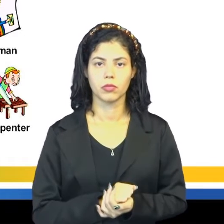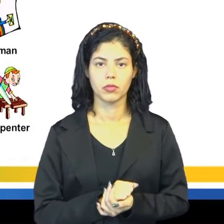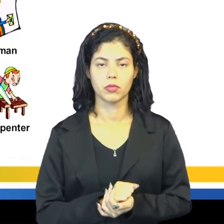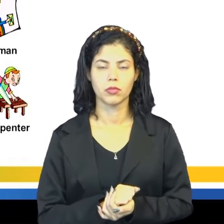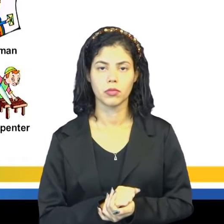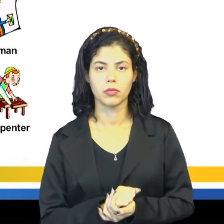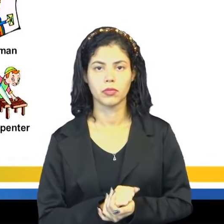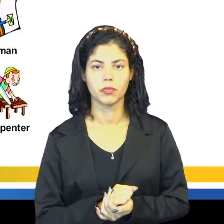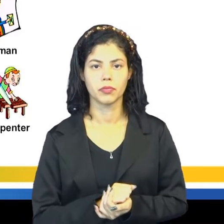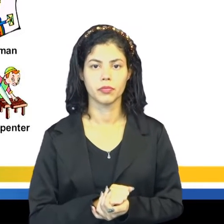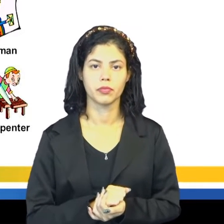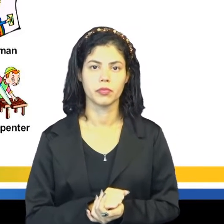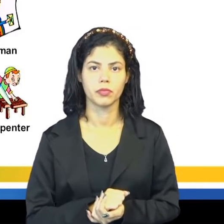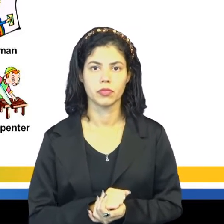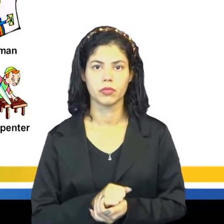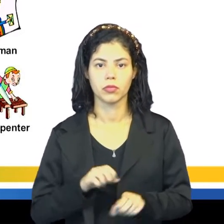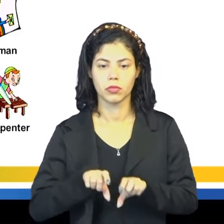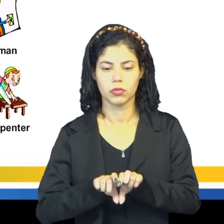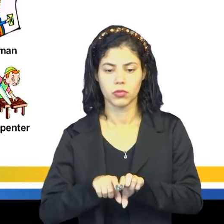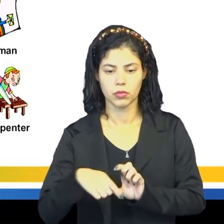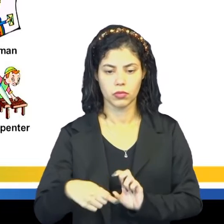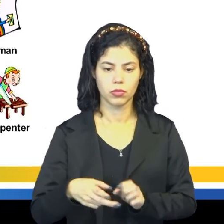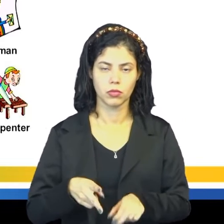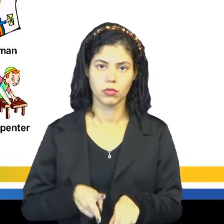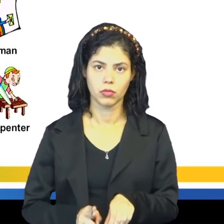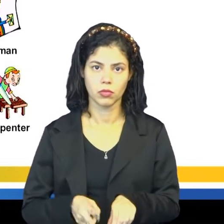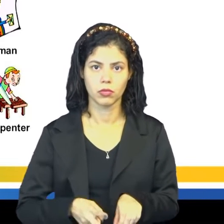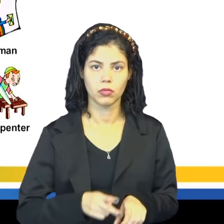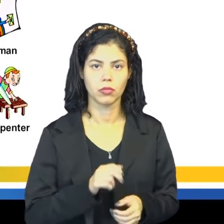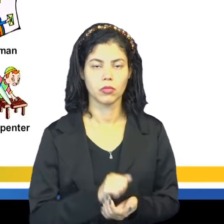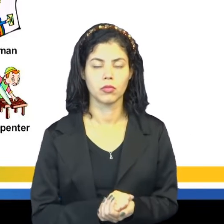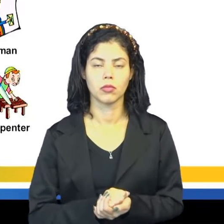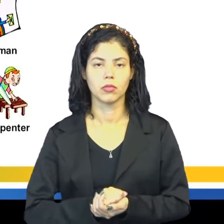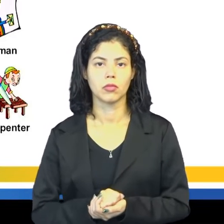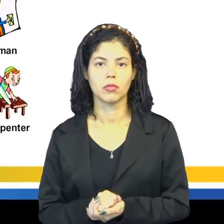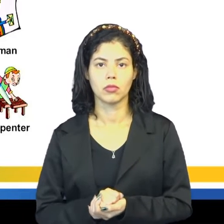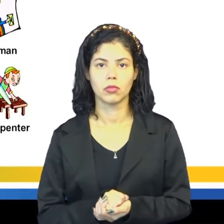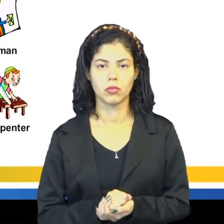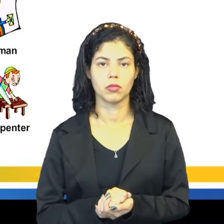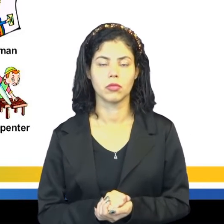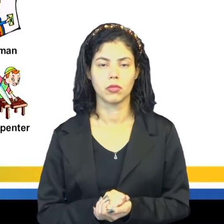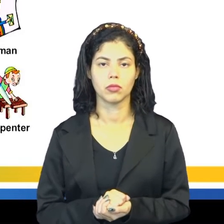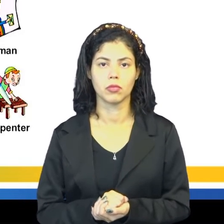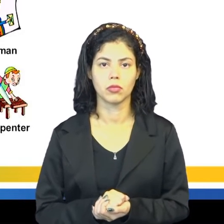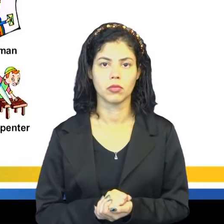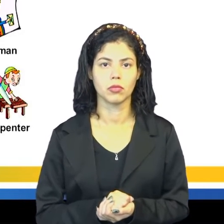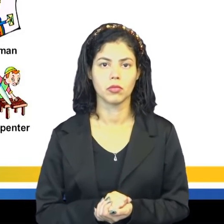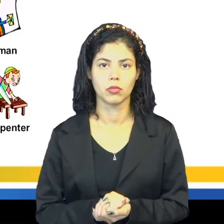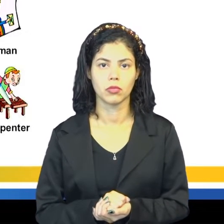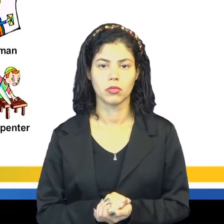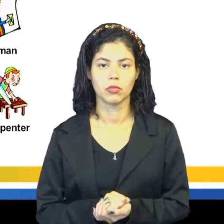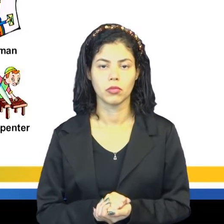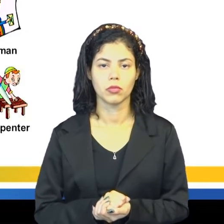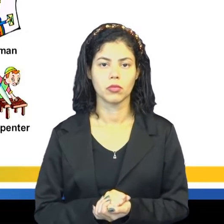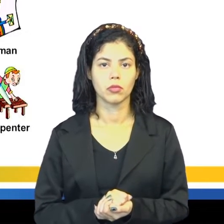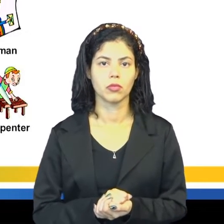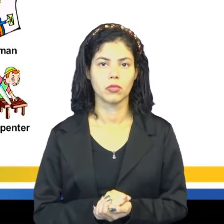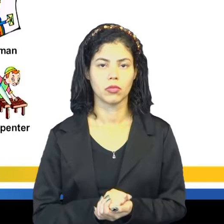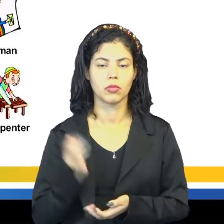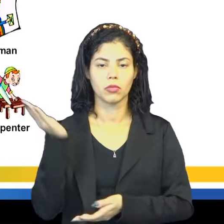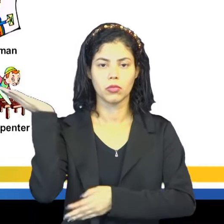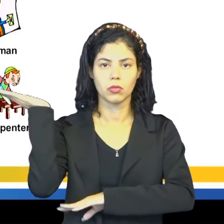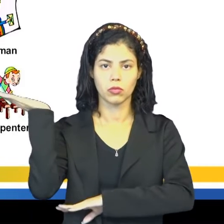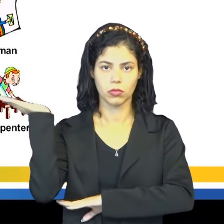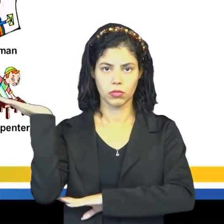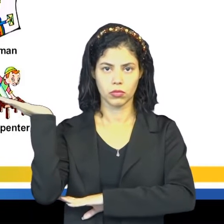Plumber, que é o encanador. E nós temos waiter e waitress, que seria para o